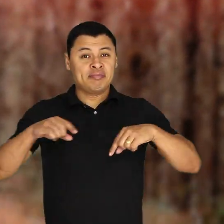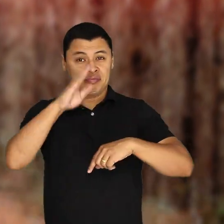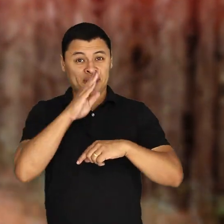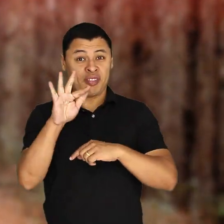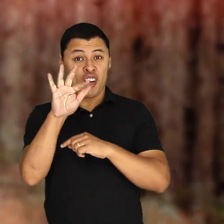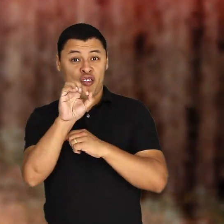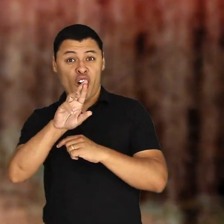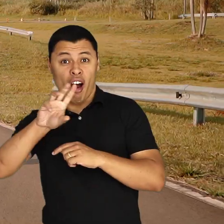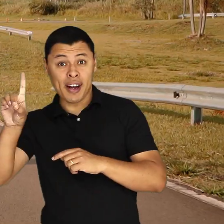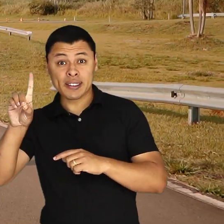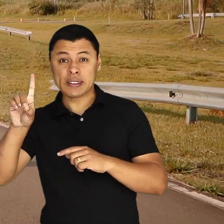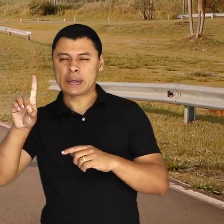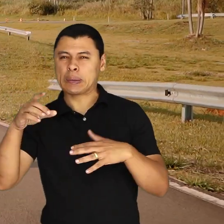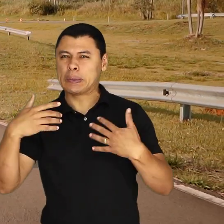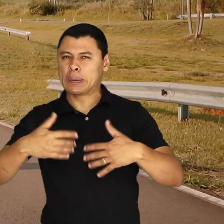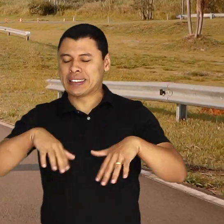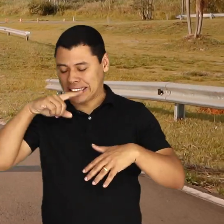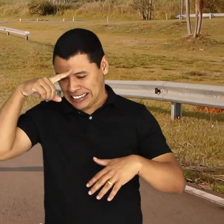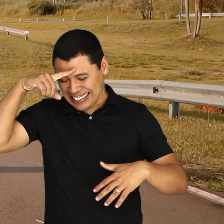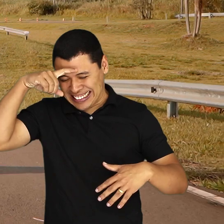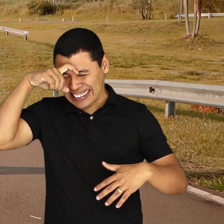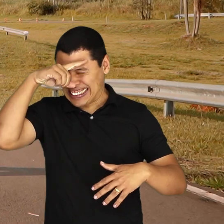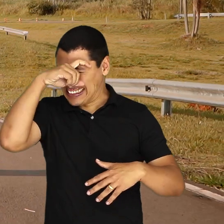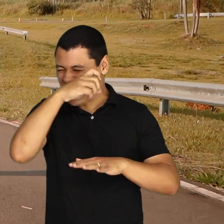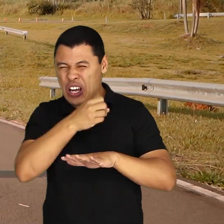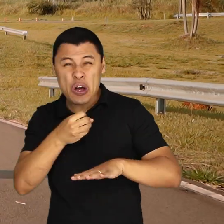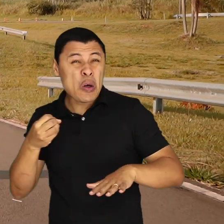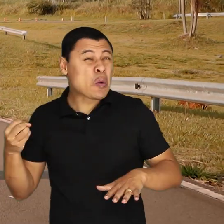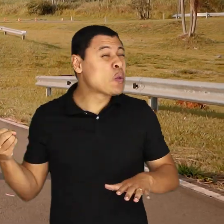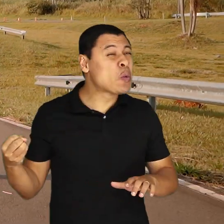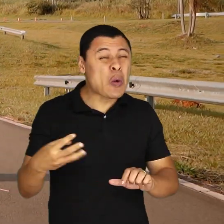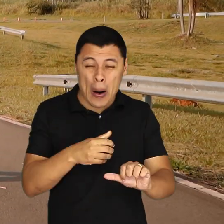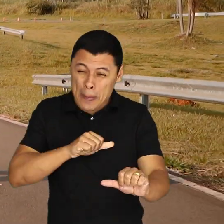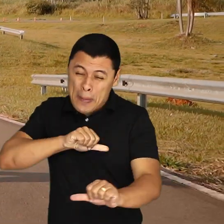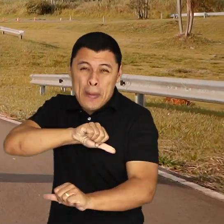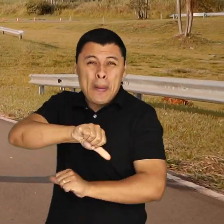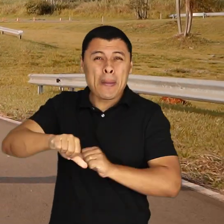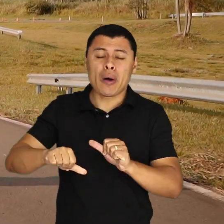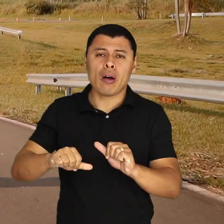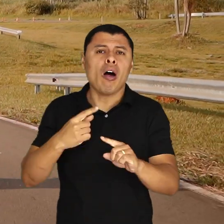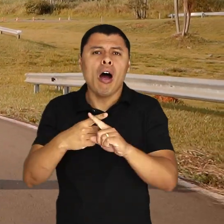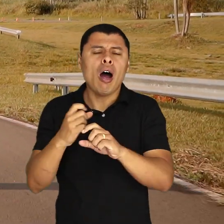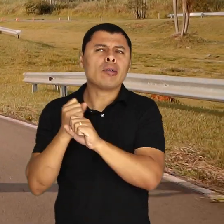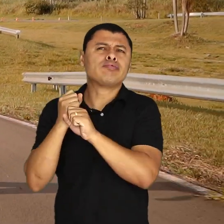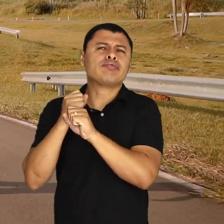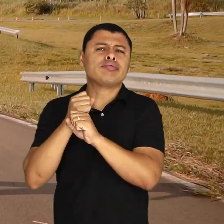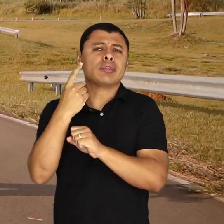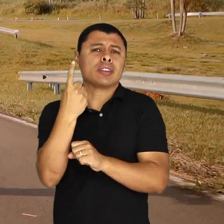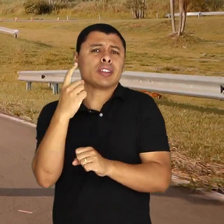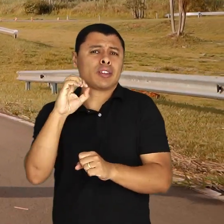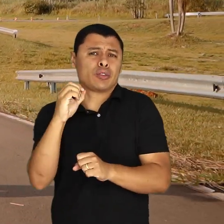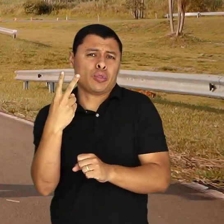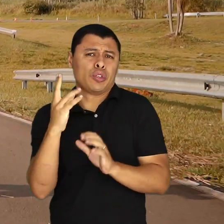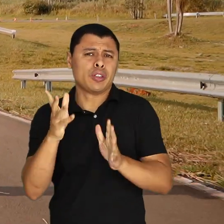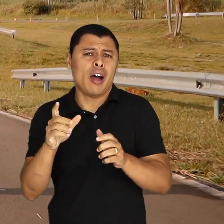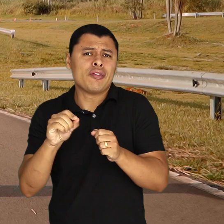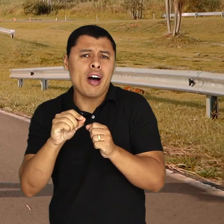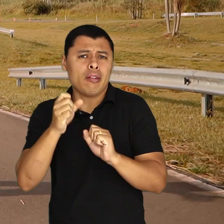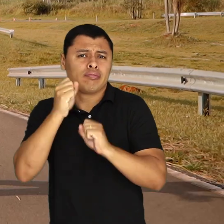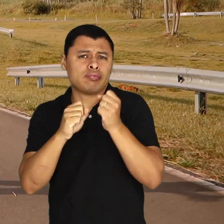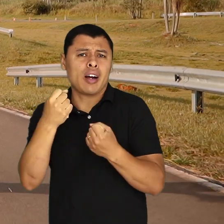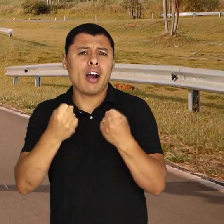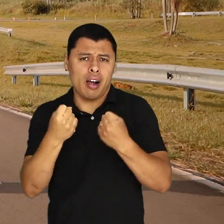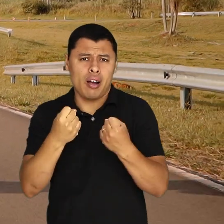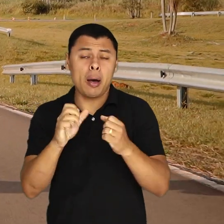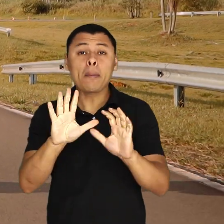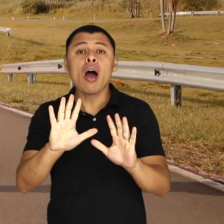A Ford Brasil tem em suas mãos o maior desafio já vivido em seus mais de 102 anos de história. Sim, ela deixou